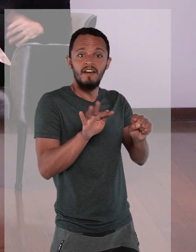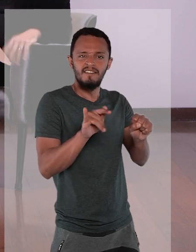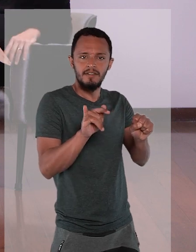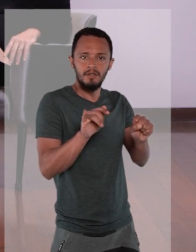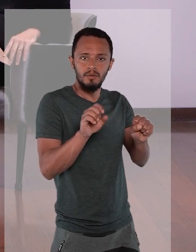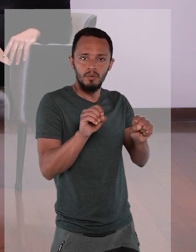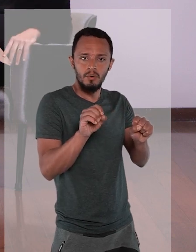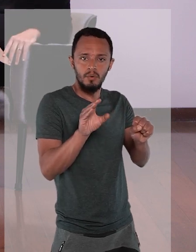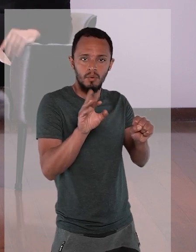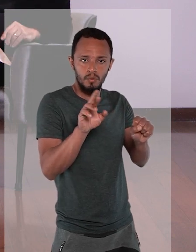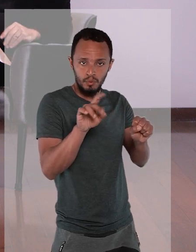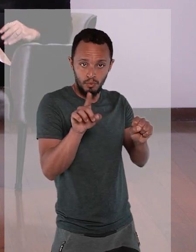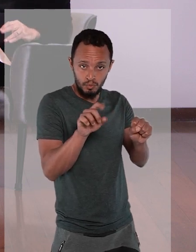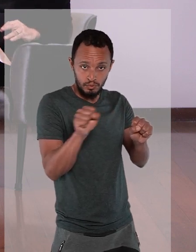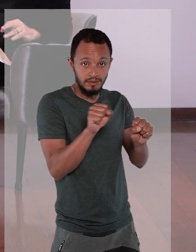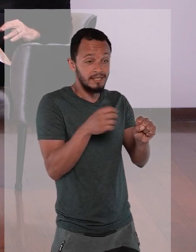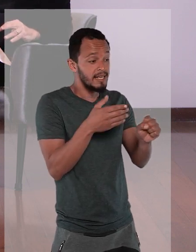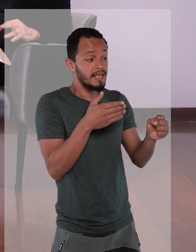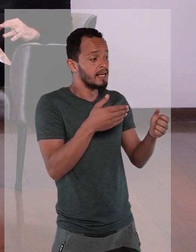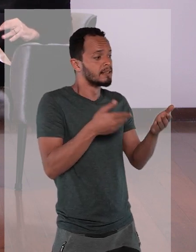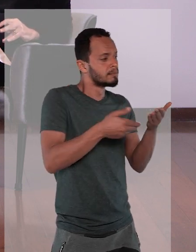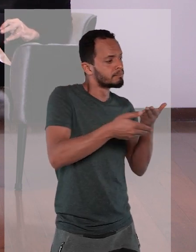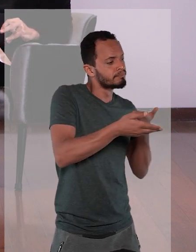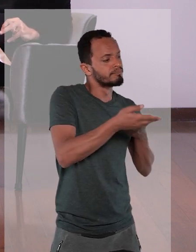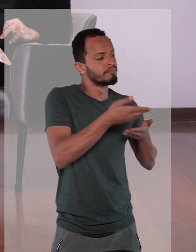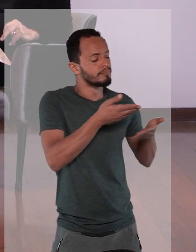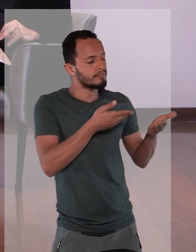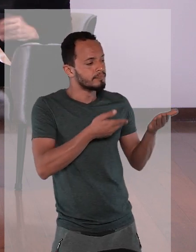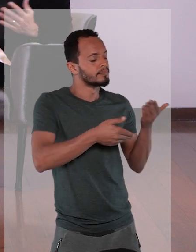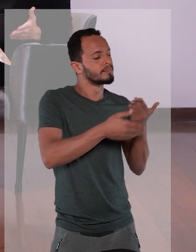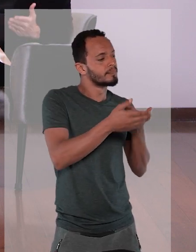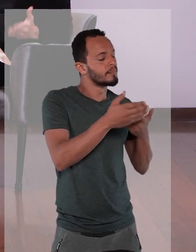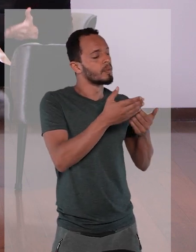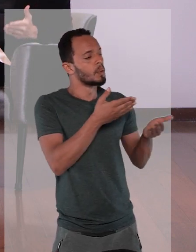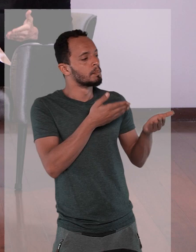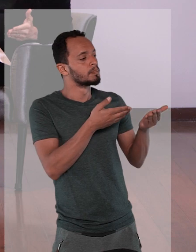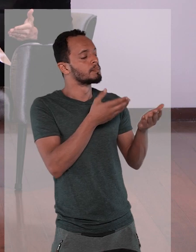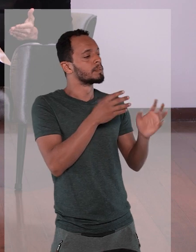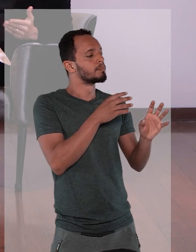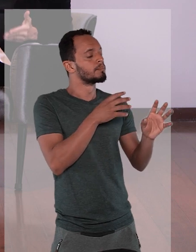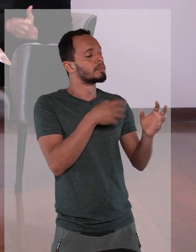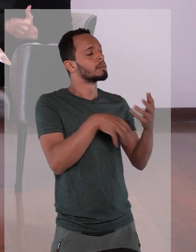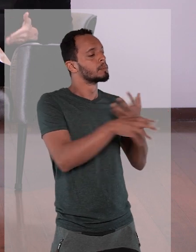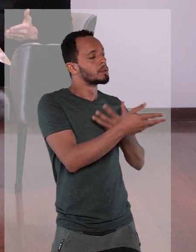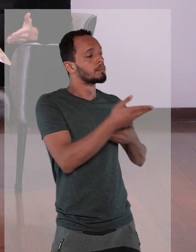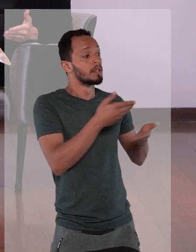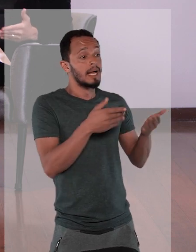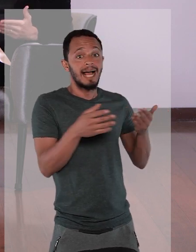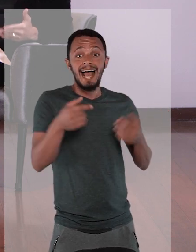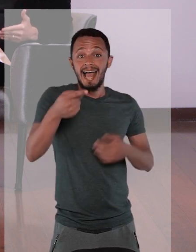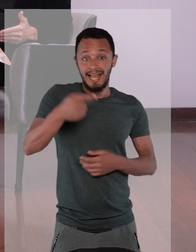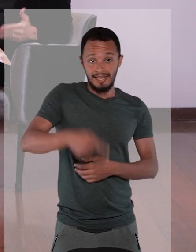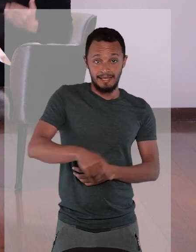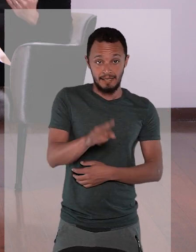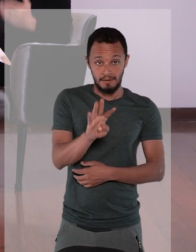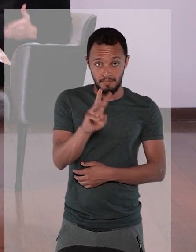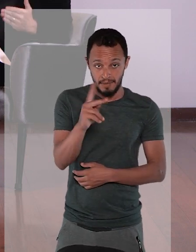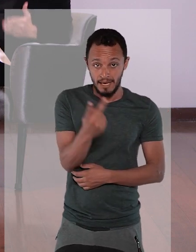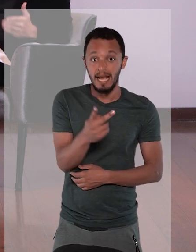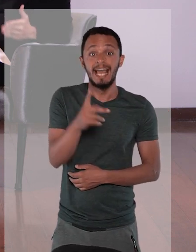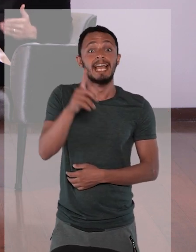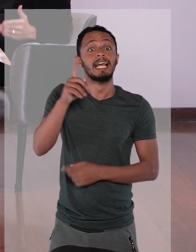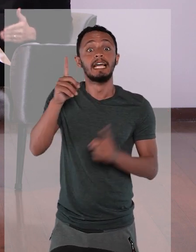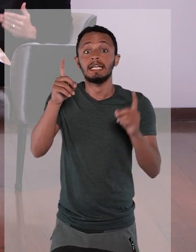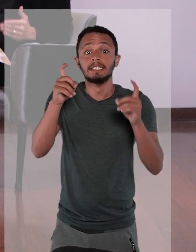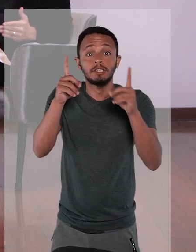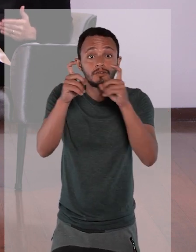literatura, etc. Mas aqui nós tivemos que tomar decisões muito difíceis, né, de